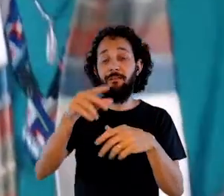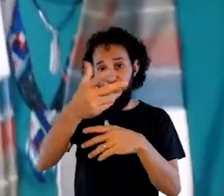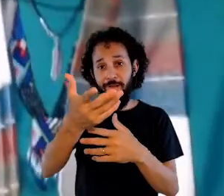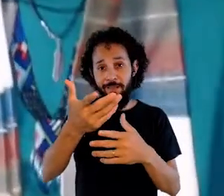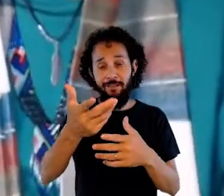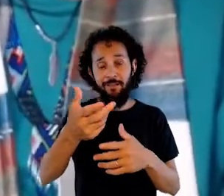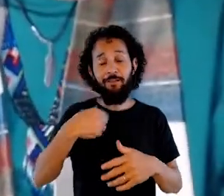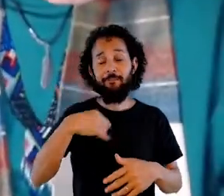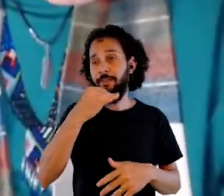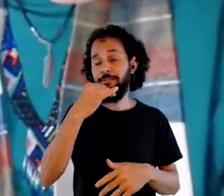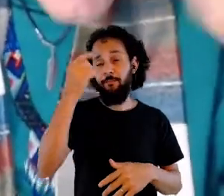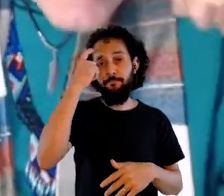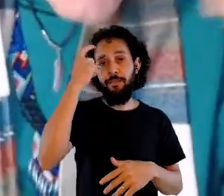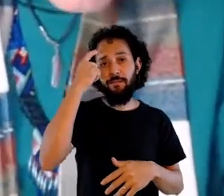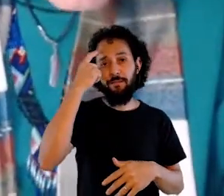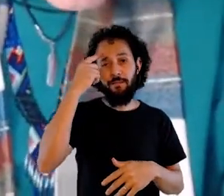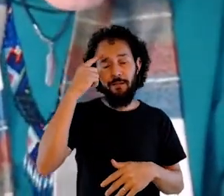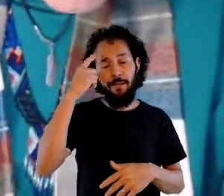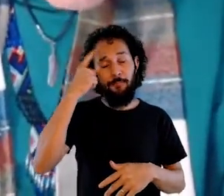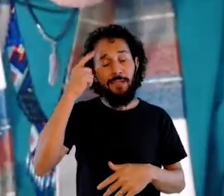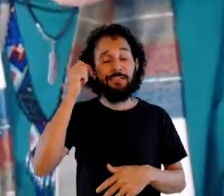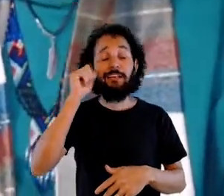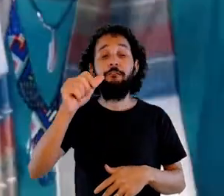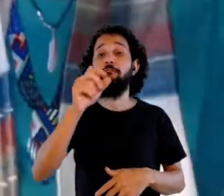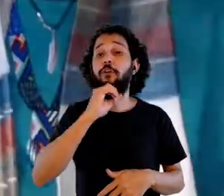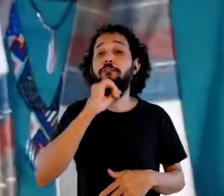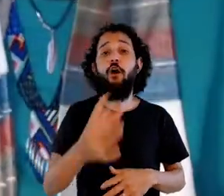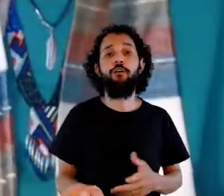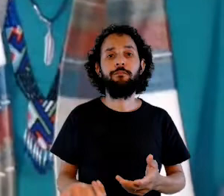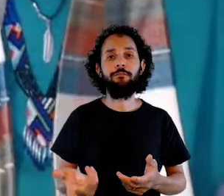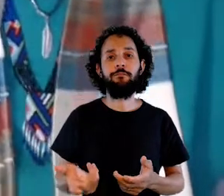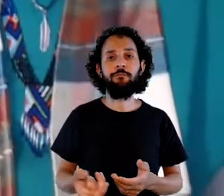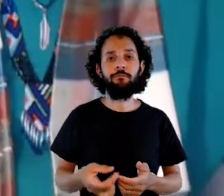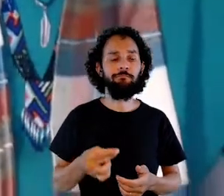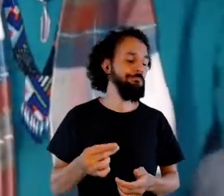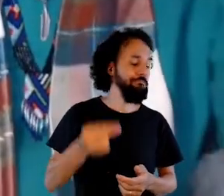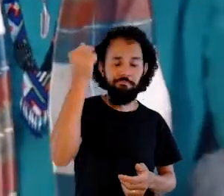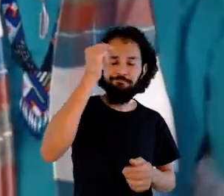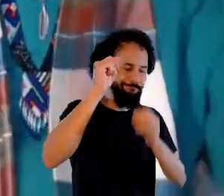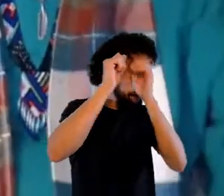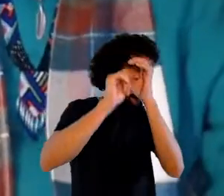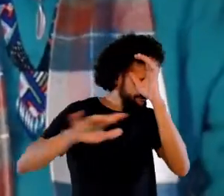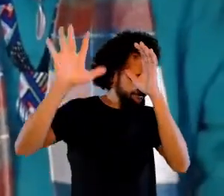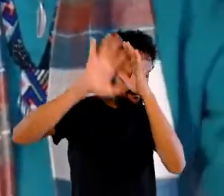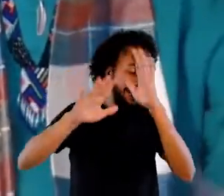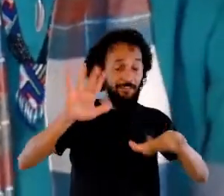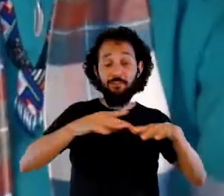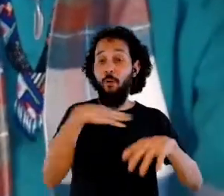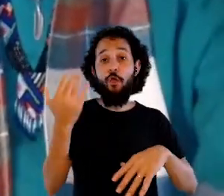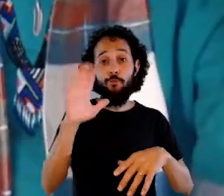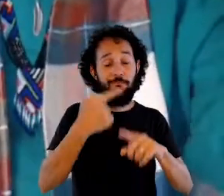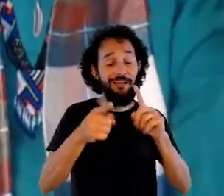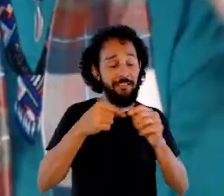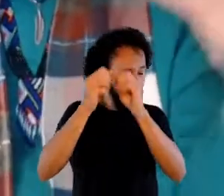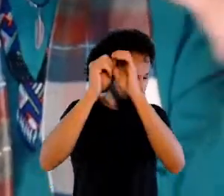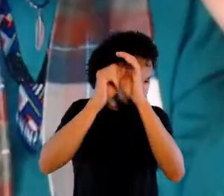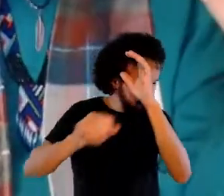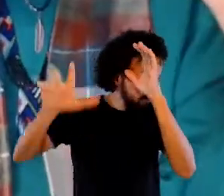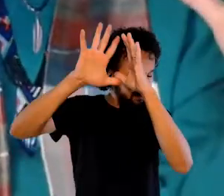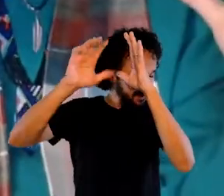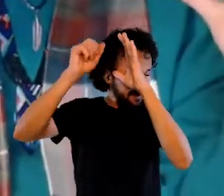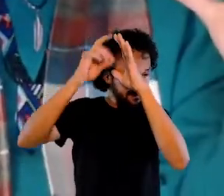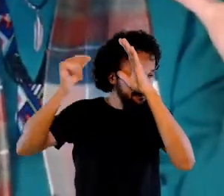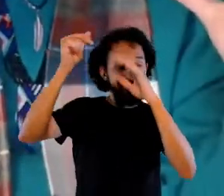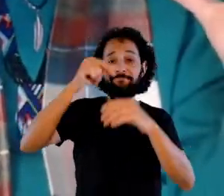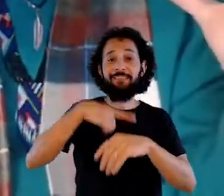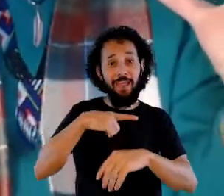tua avó agora. Velhinha já veio na mente, mesmo que não esteja mais nesse mundo, né? Quer dizer, é rápida a coisa, né? Então, você pensou, já gerou uma